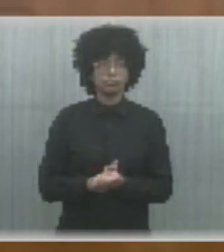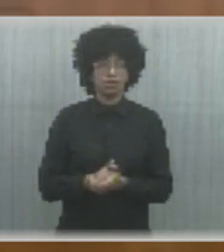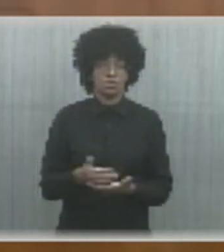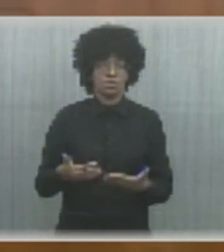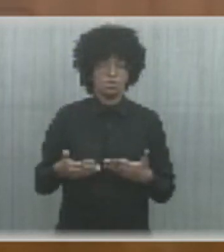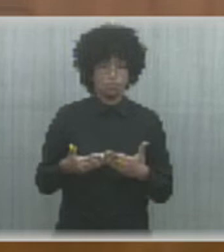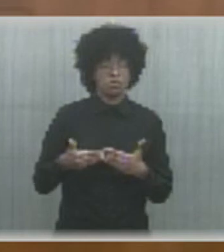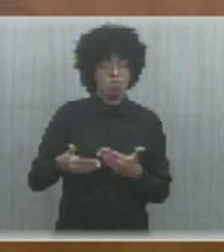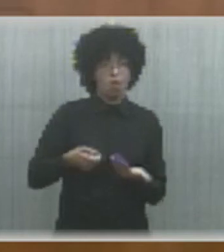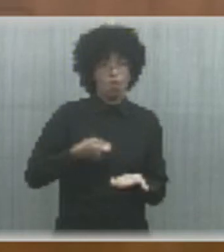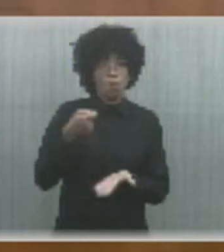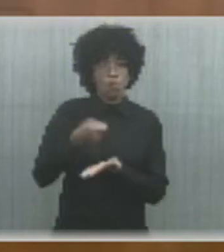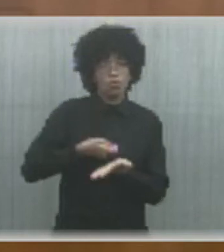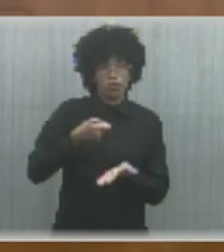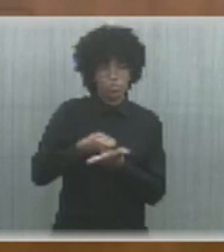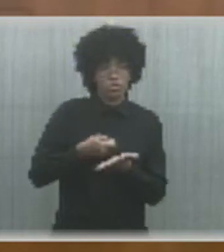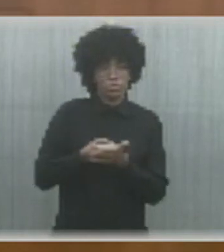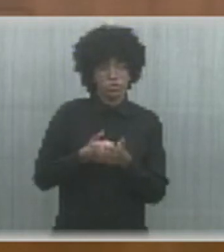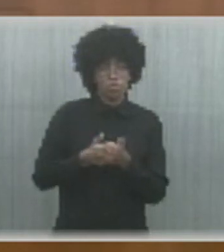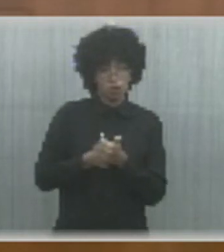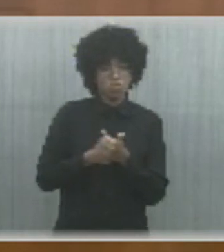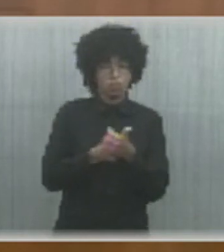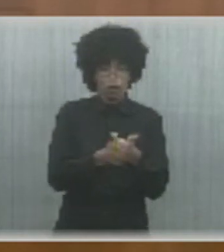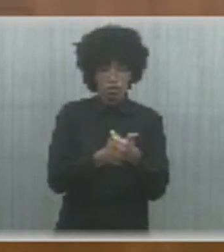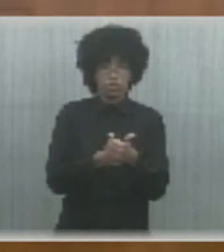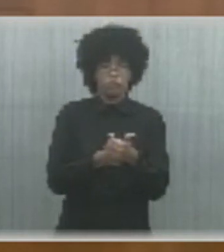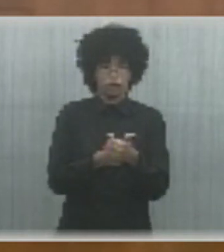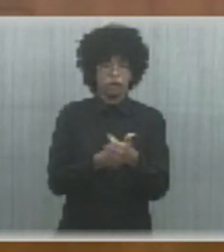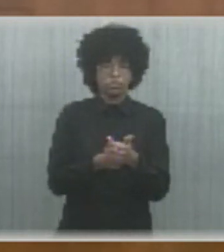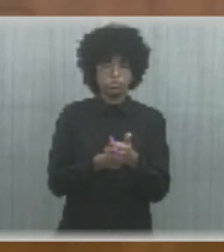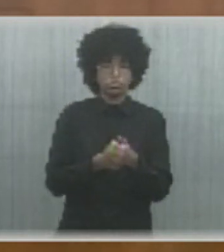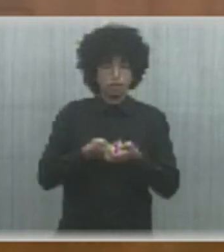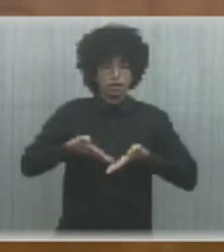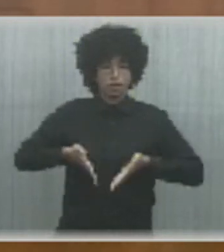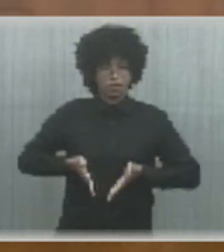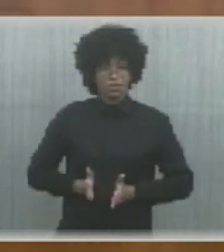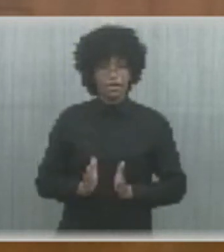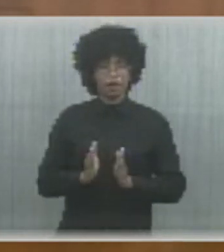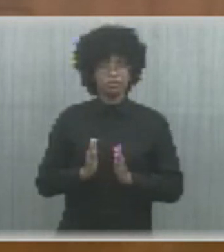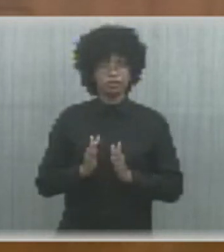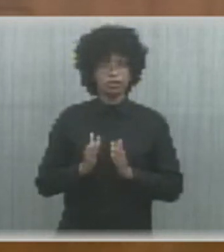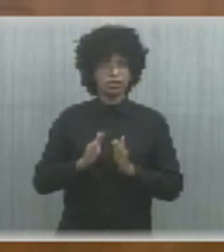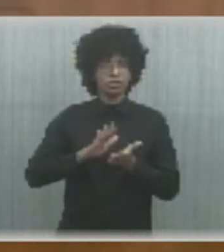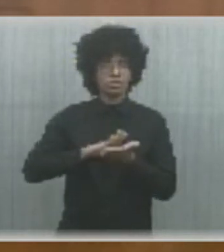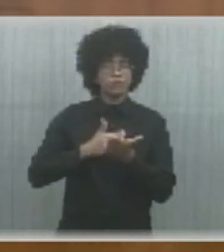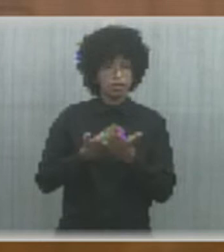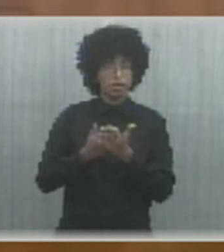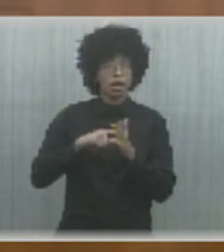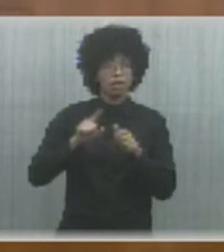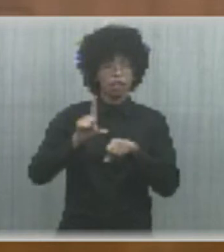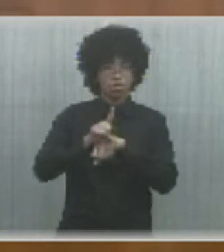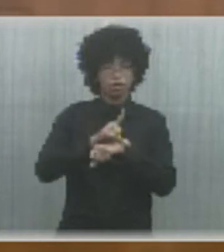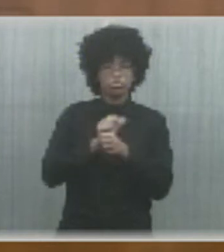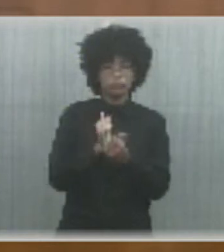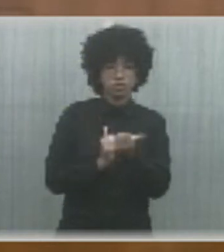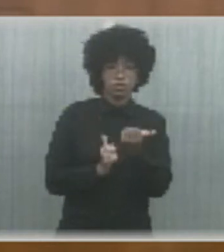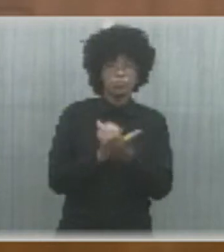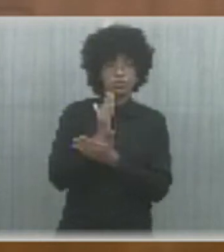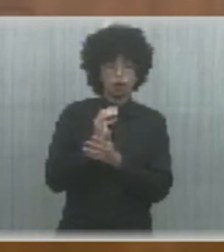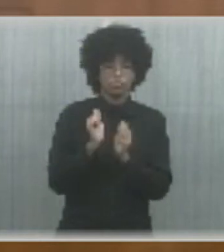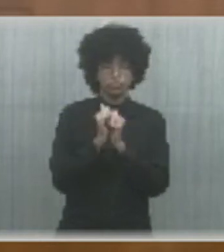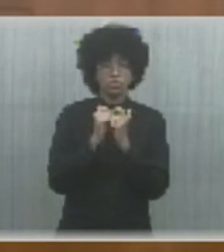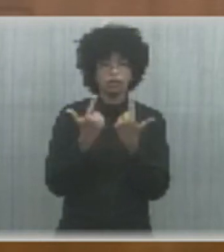a presença da acompanhante de parto nos partos realizados no nosso estado. É uma legislação aprovada pela